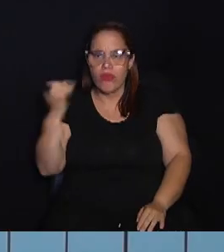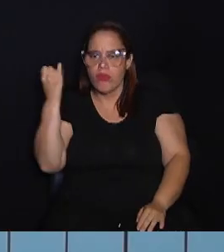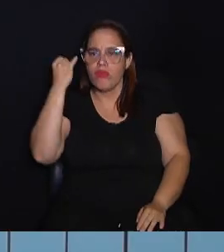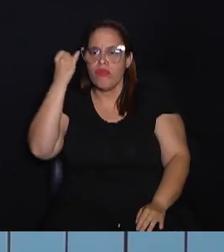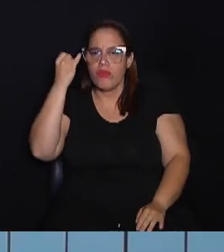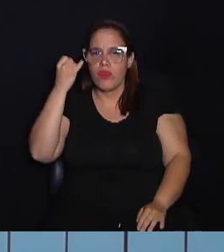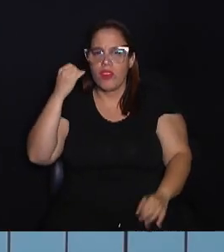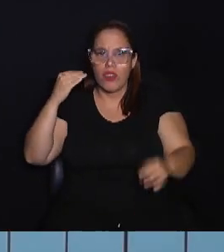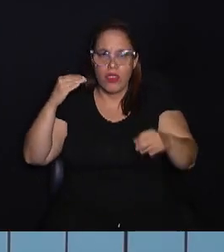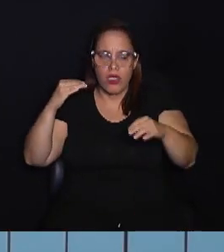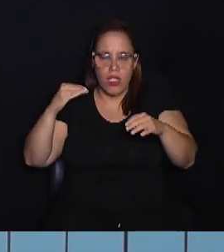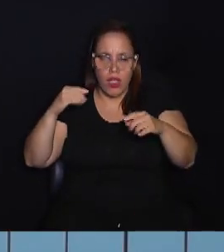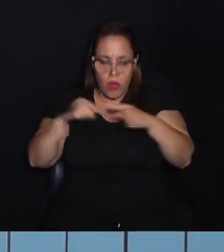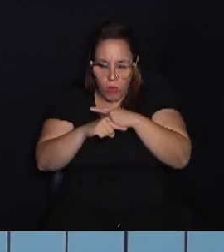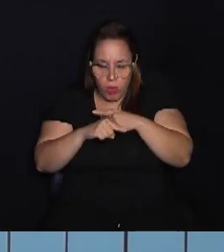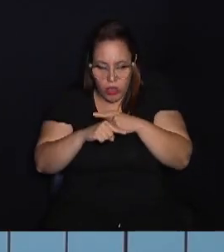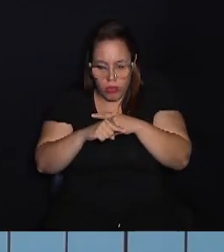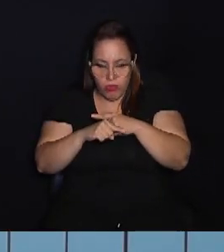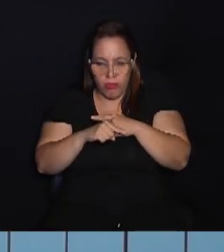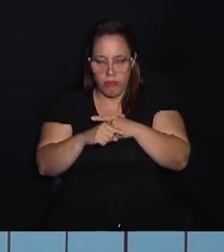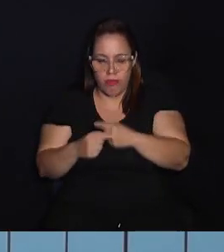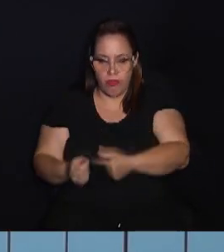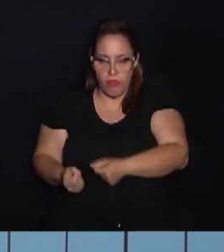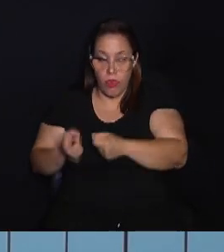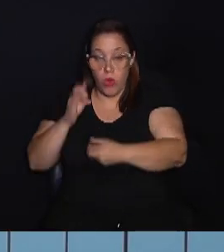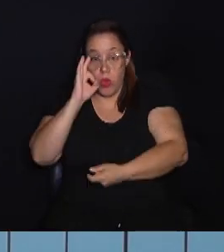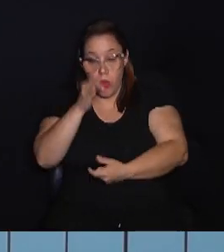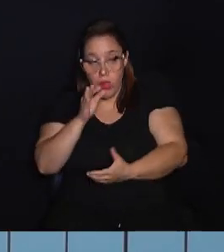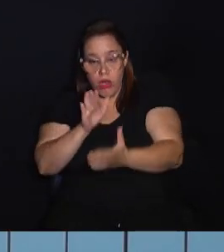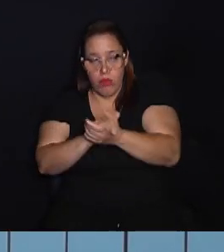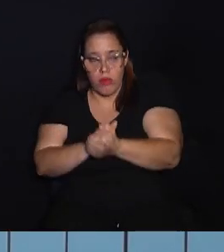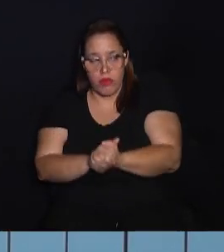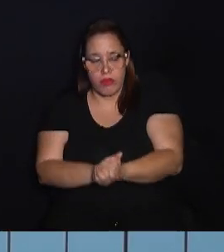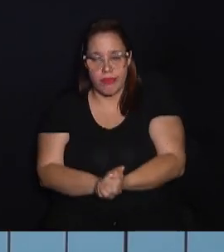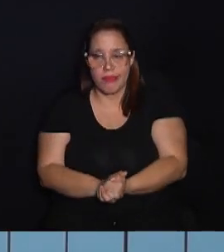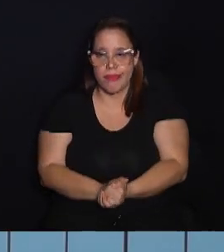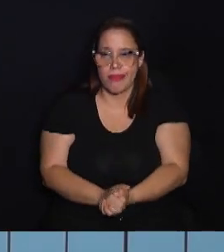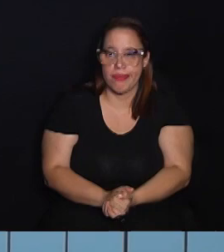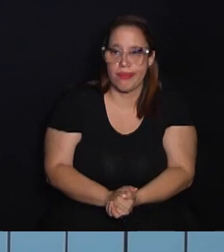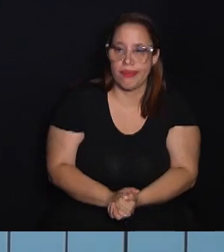gente combater o câncer de mama com mais eficiência?